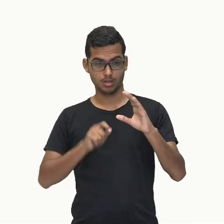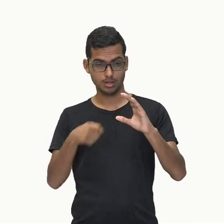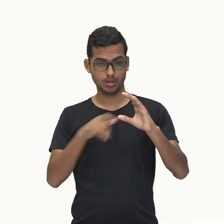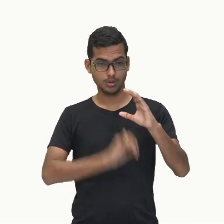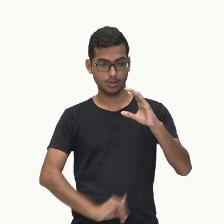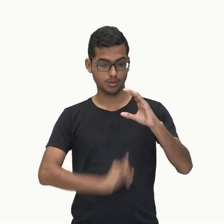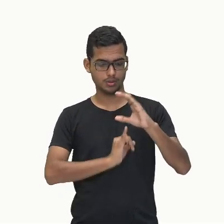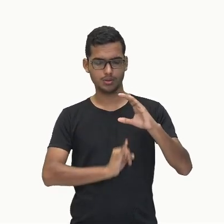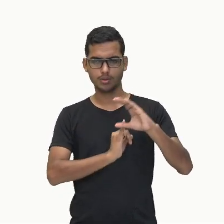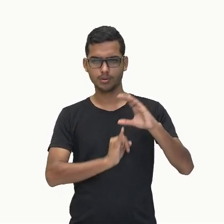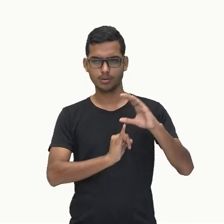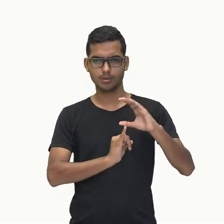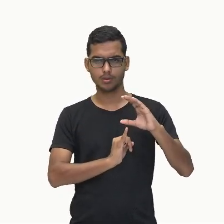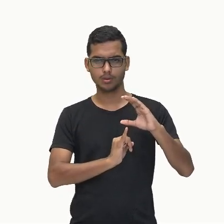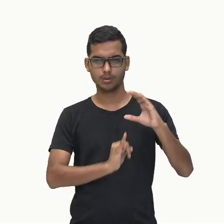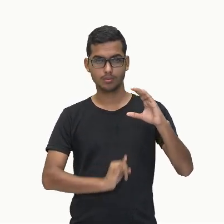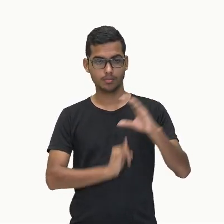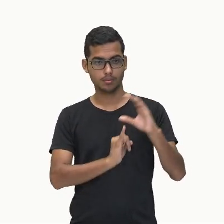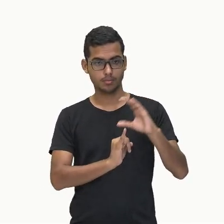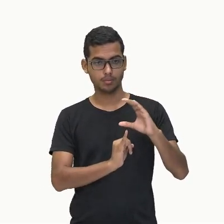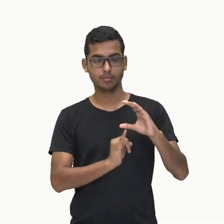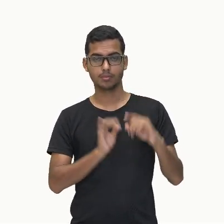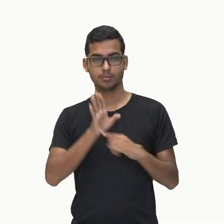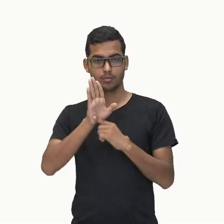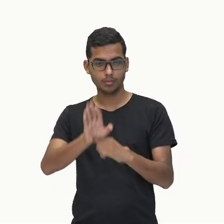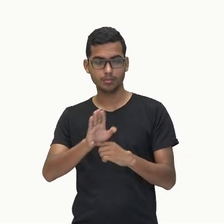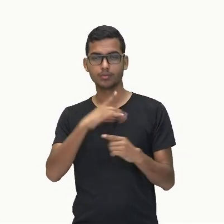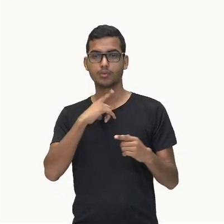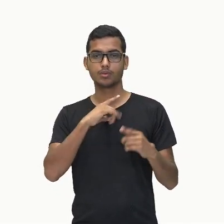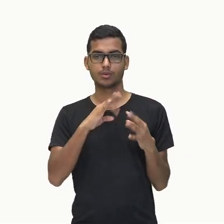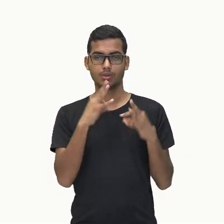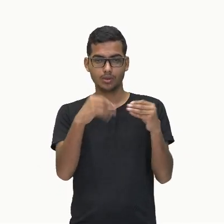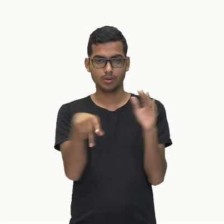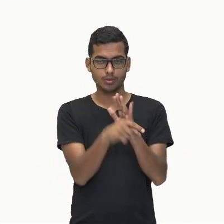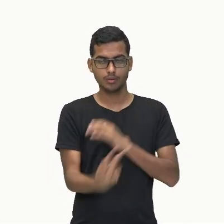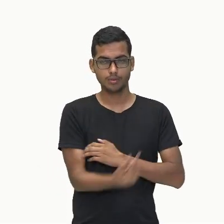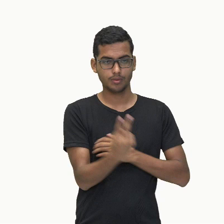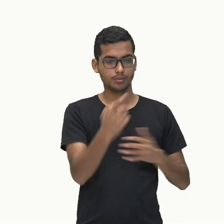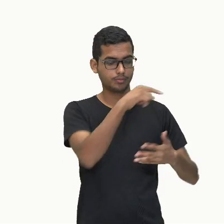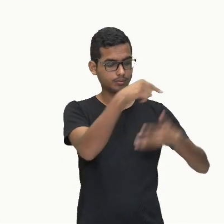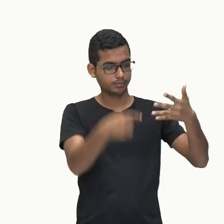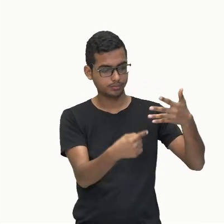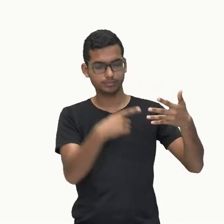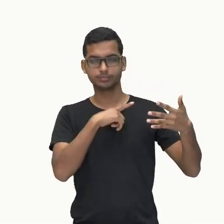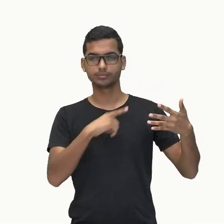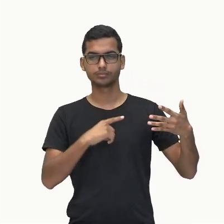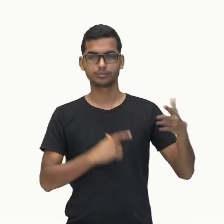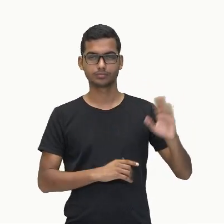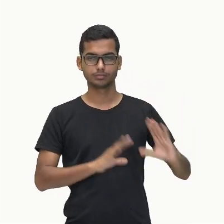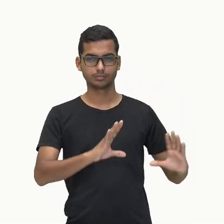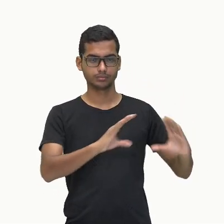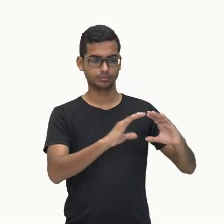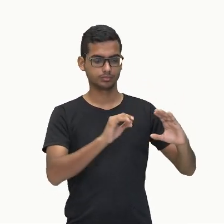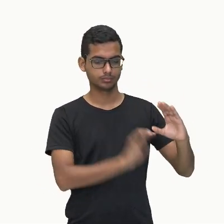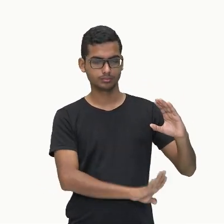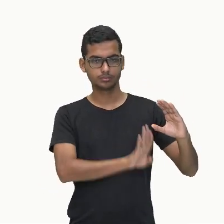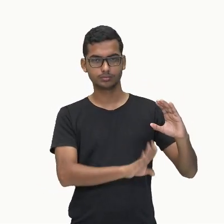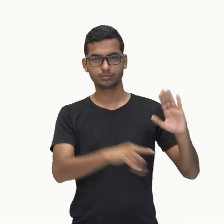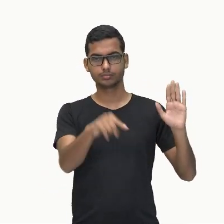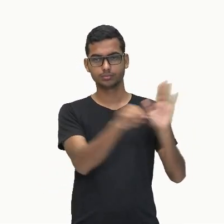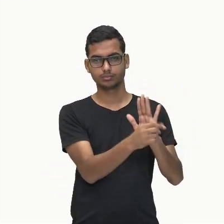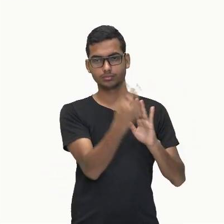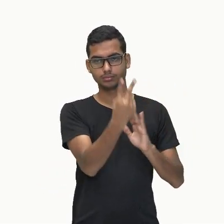do segundo conjunto que estão disponíveis. Então, são todos os valores, menos 2, menos 1,